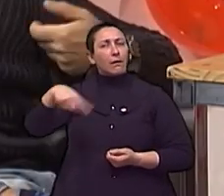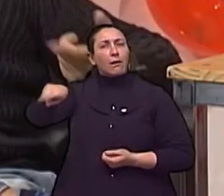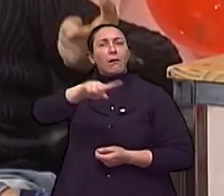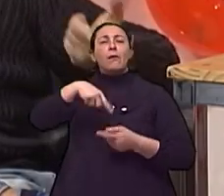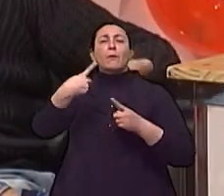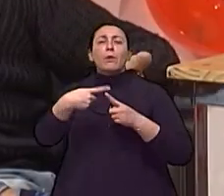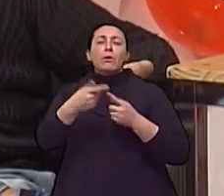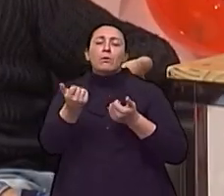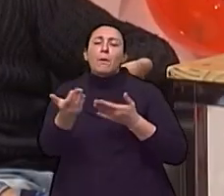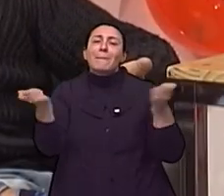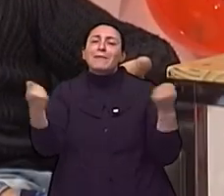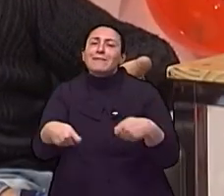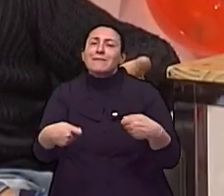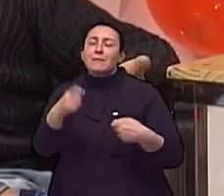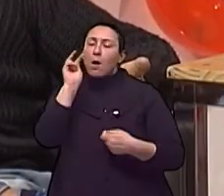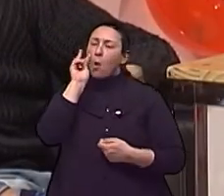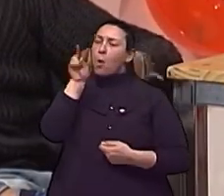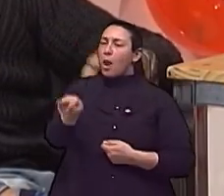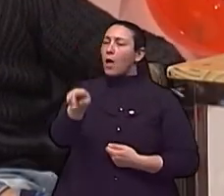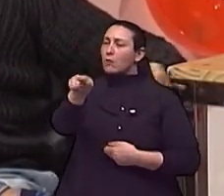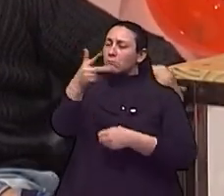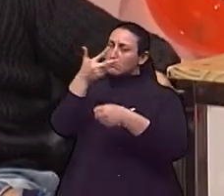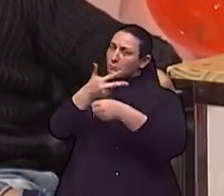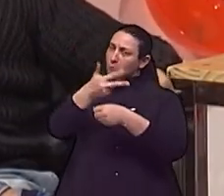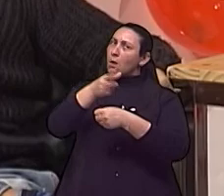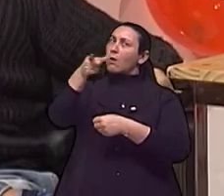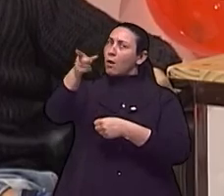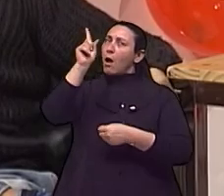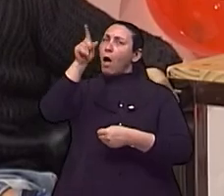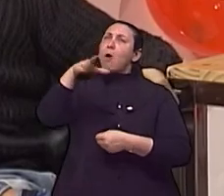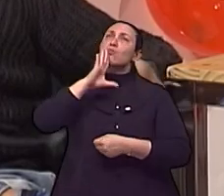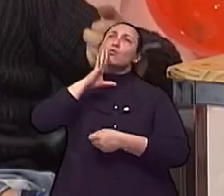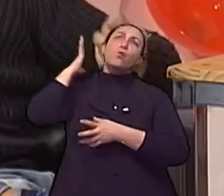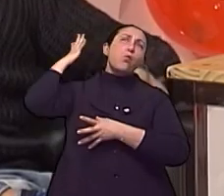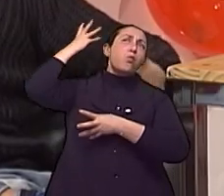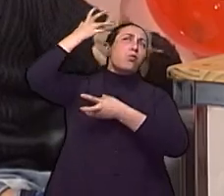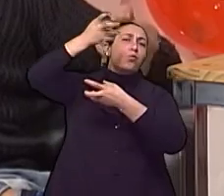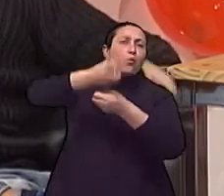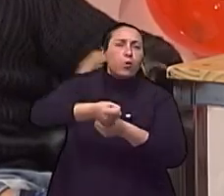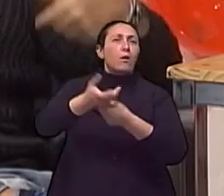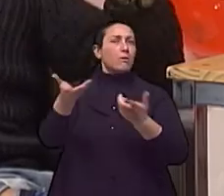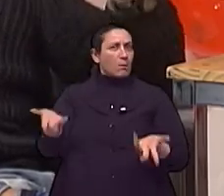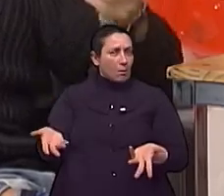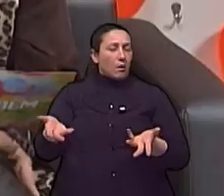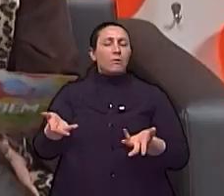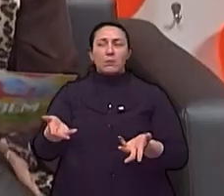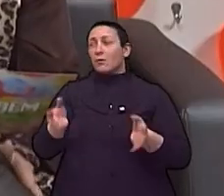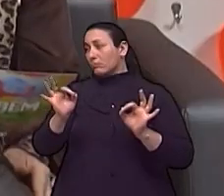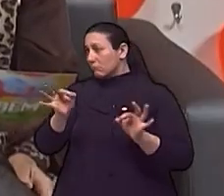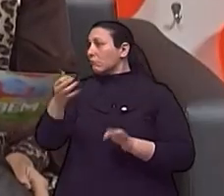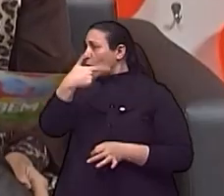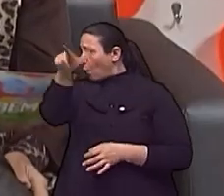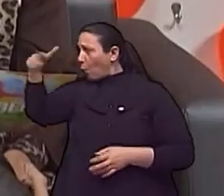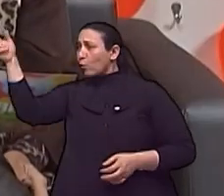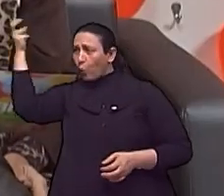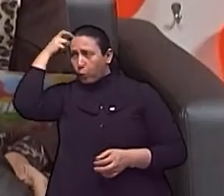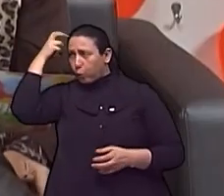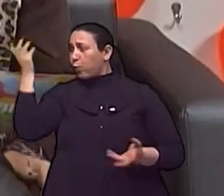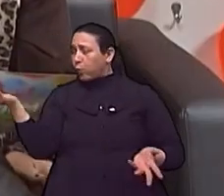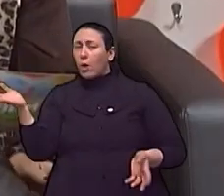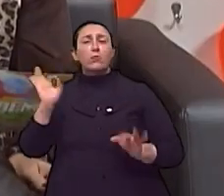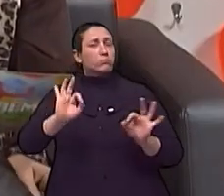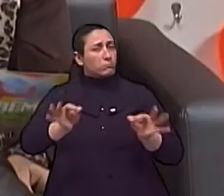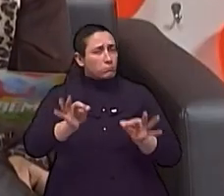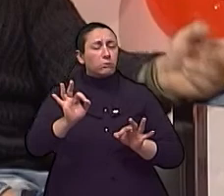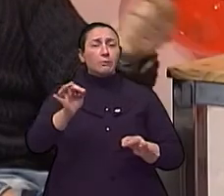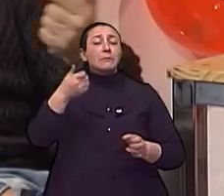é que o jovem possa olhar para esse idoso como alguém que tem que saber né claro sem saber o número telefone para contar outra